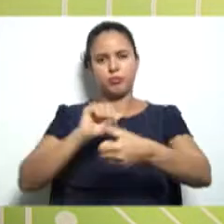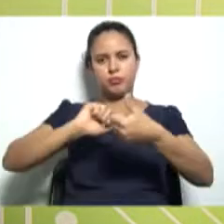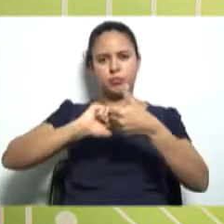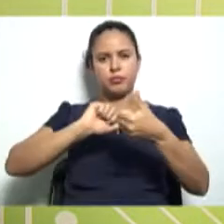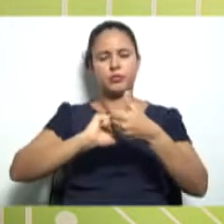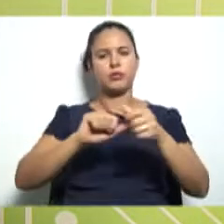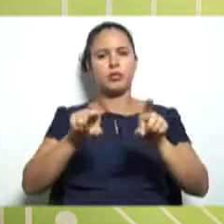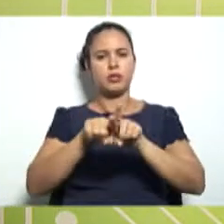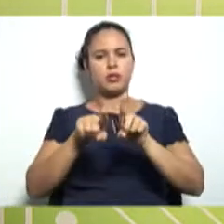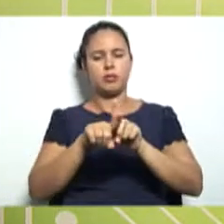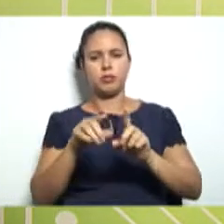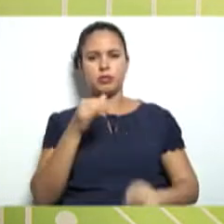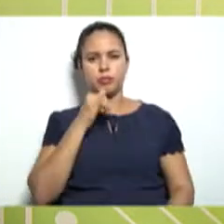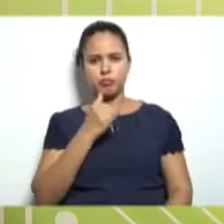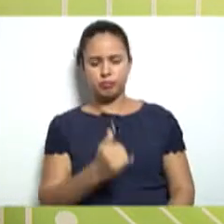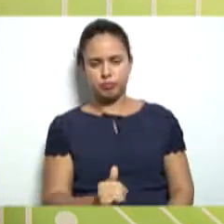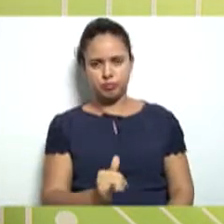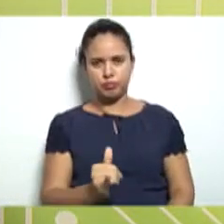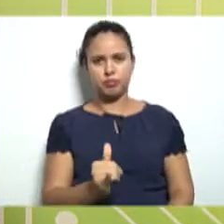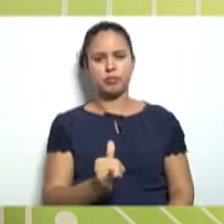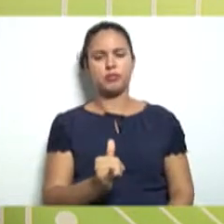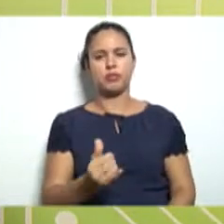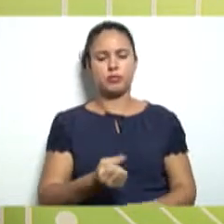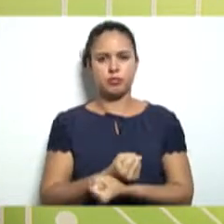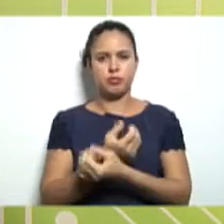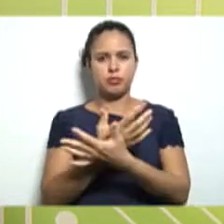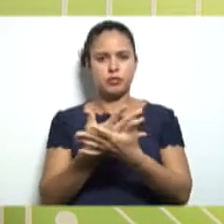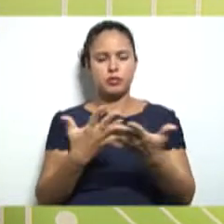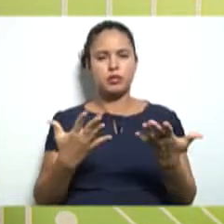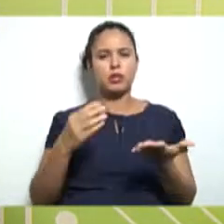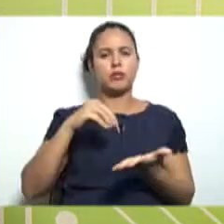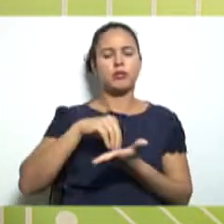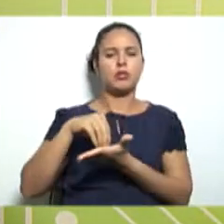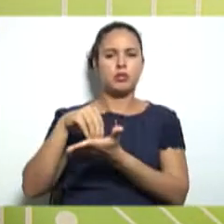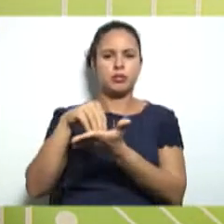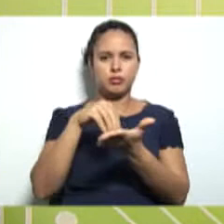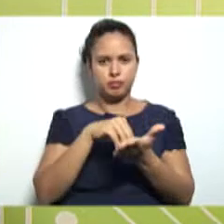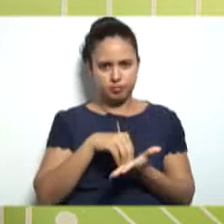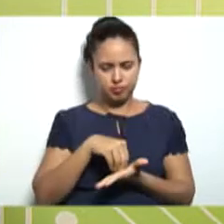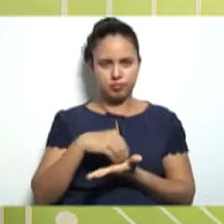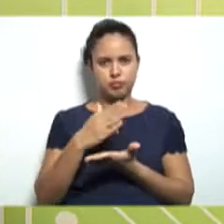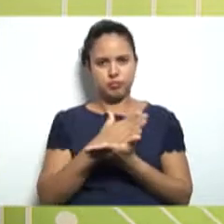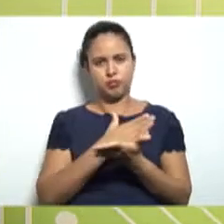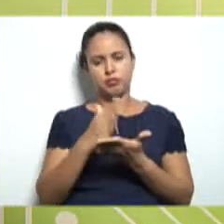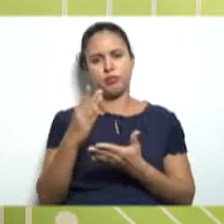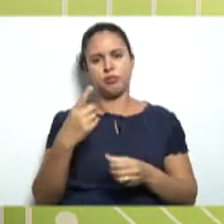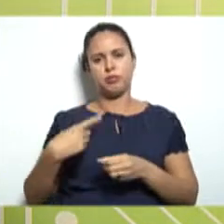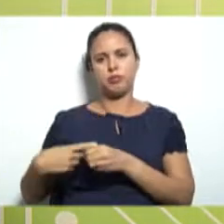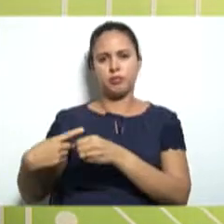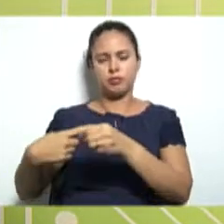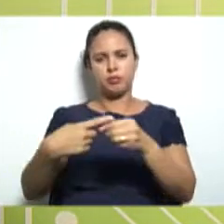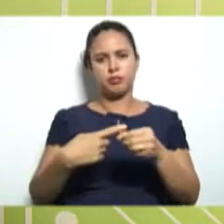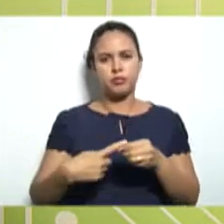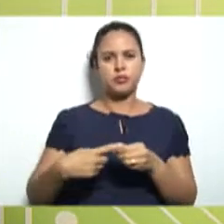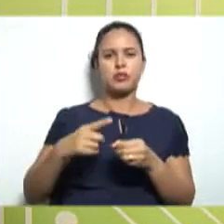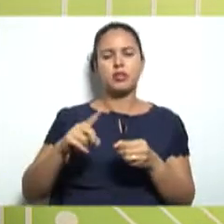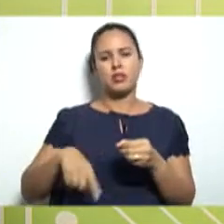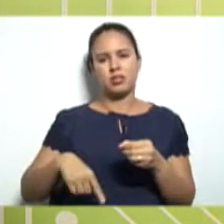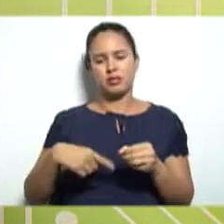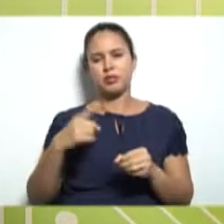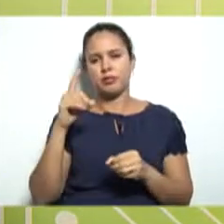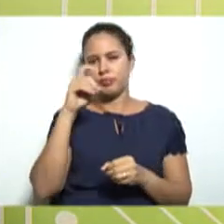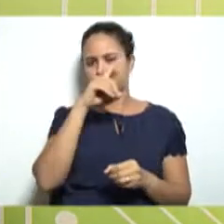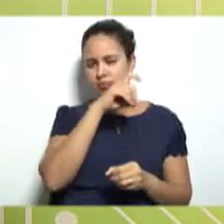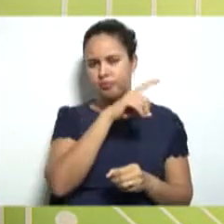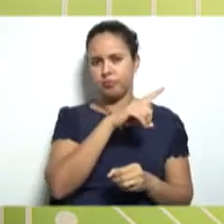energia elétrica. Quantas regiões do nosso estado estão recebendo energia elétrica somente agora? A gente vê é uma realidade bastante dura,